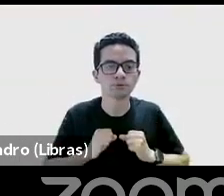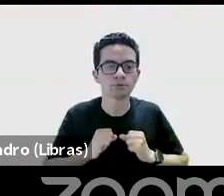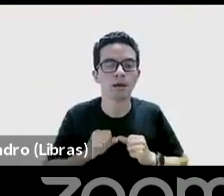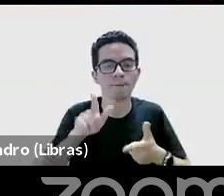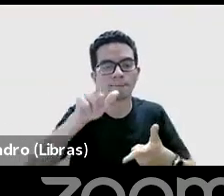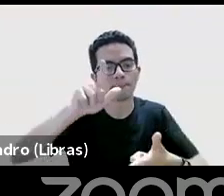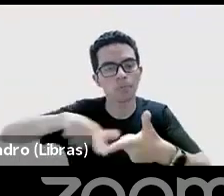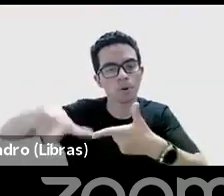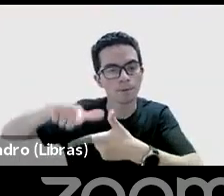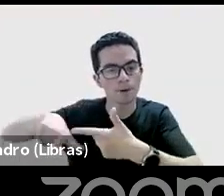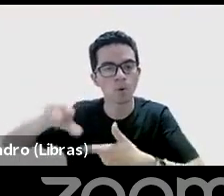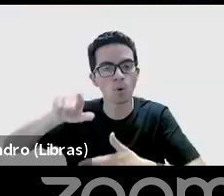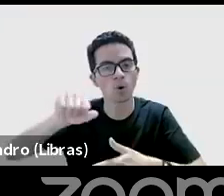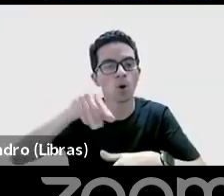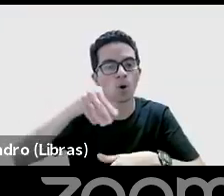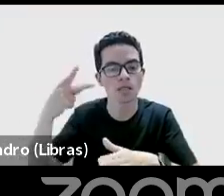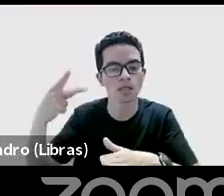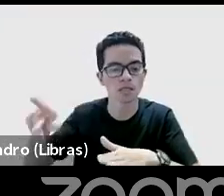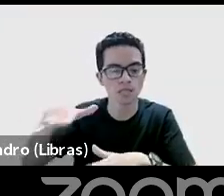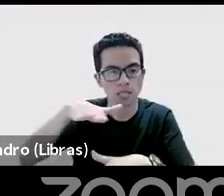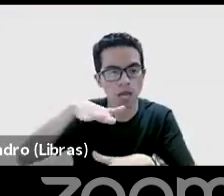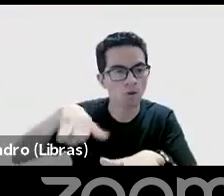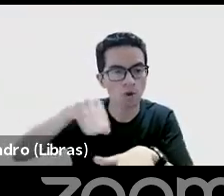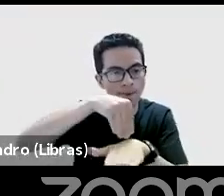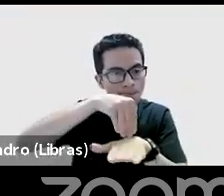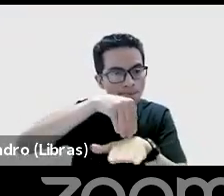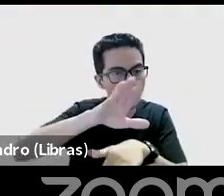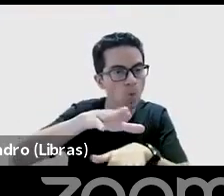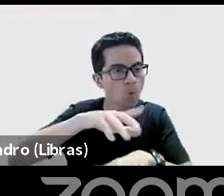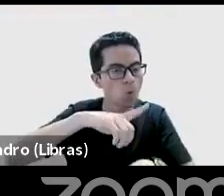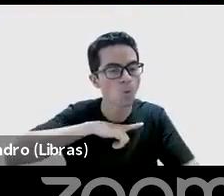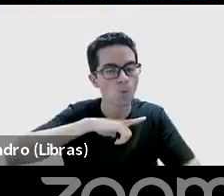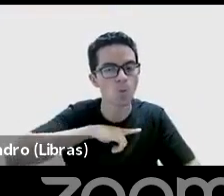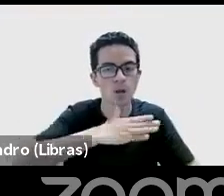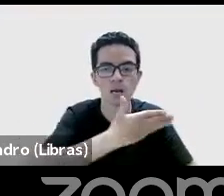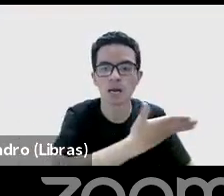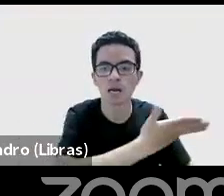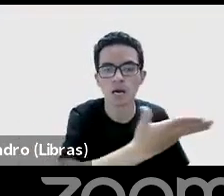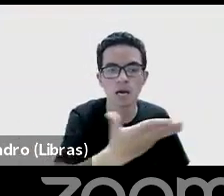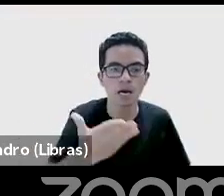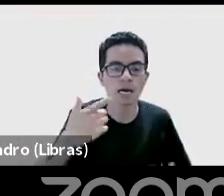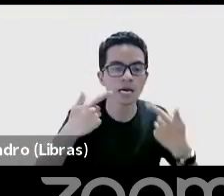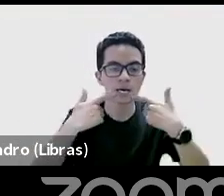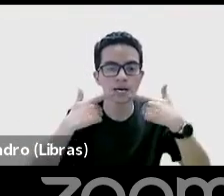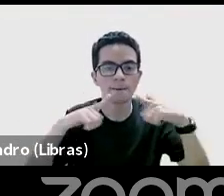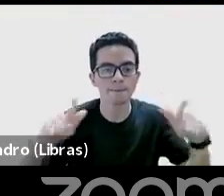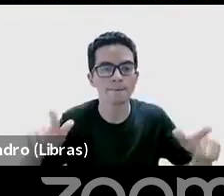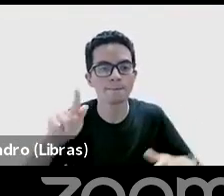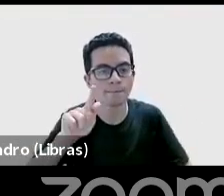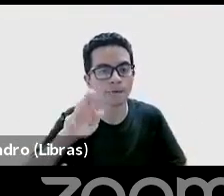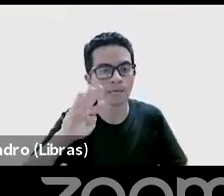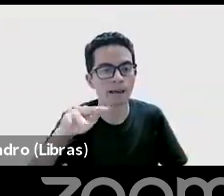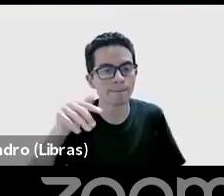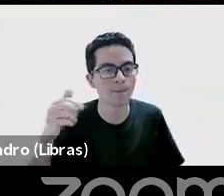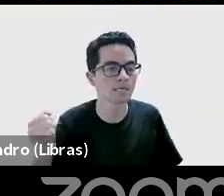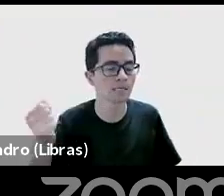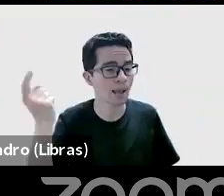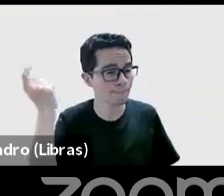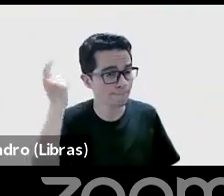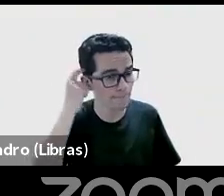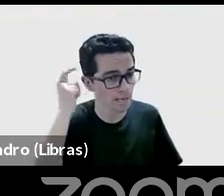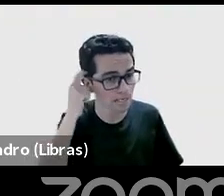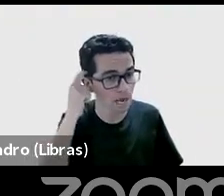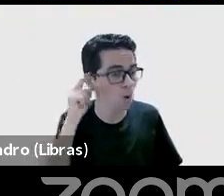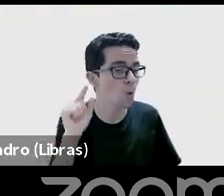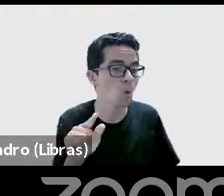Né? Aí a sugestão deles, claro, eles puxam a sardinha para o lado deles, que é a gramática transposicional, né? Enfim, vão trazer. Mas aí é